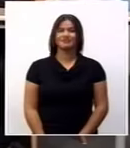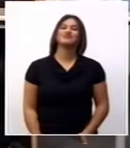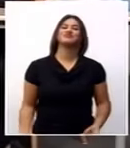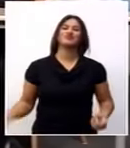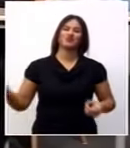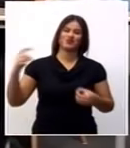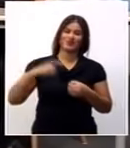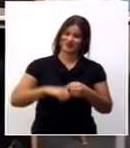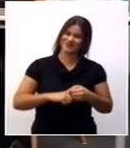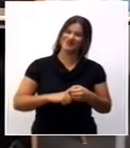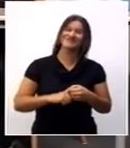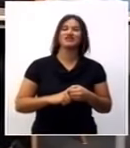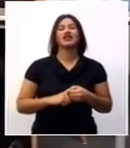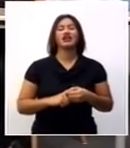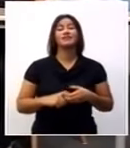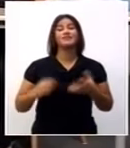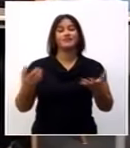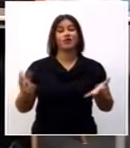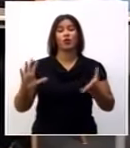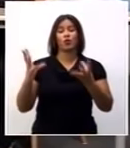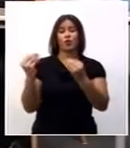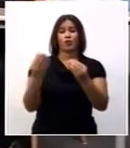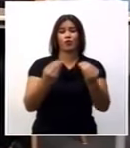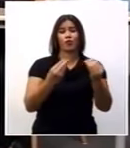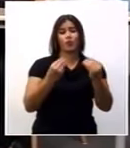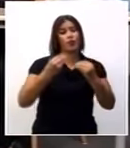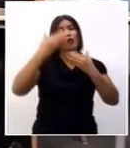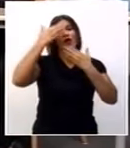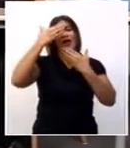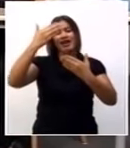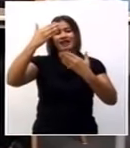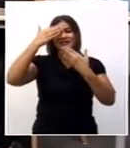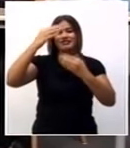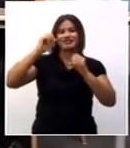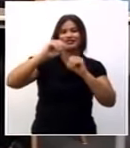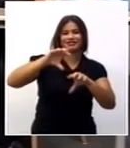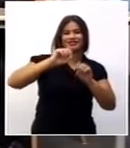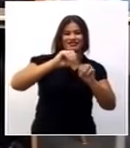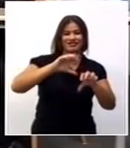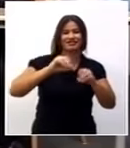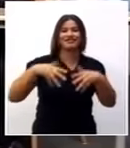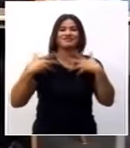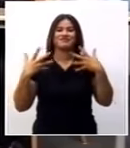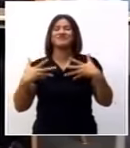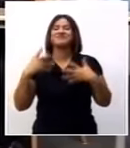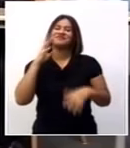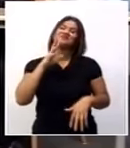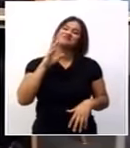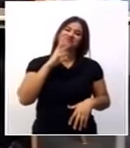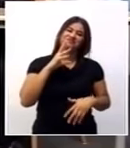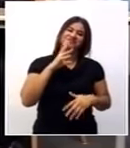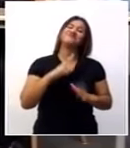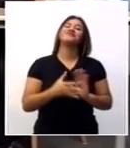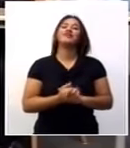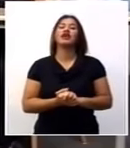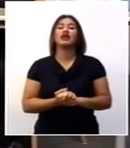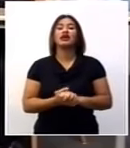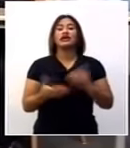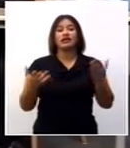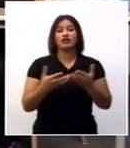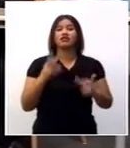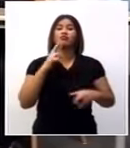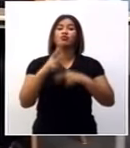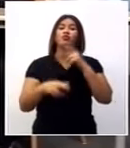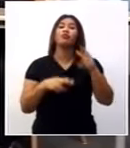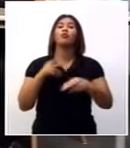Voltamos. Professora Priscila, muitos alunos agradecendo pela aula, gostaram, acharam interessante. E agora nós vamos